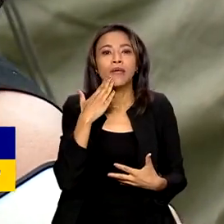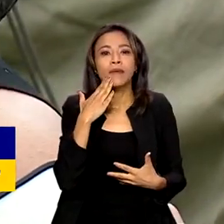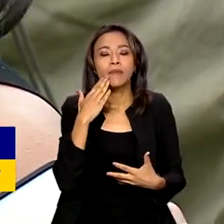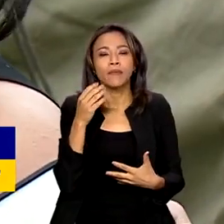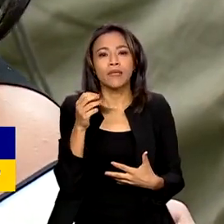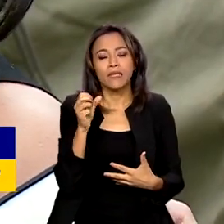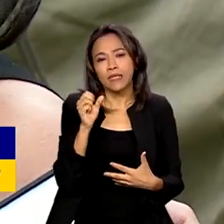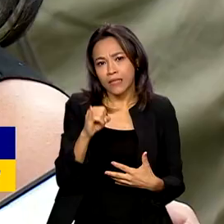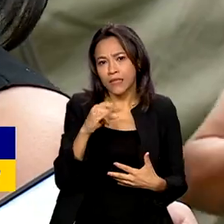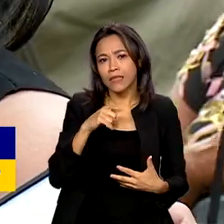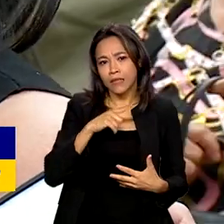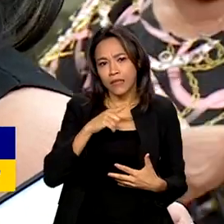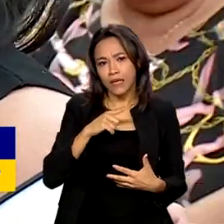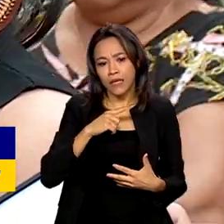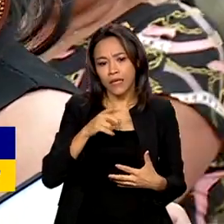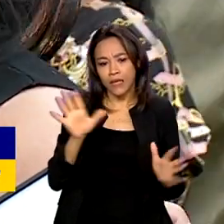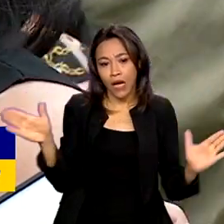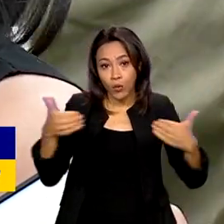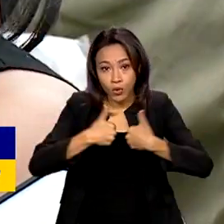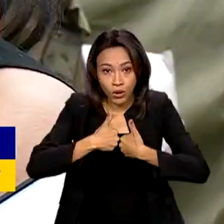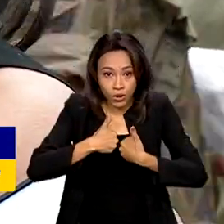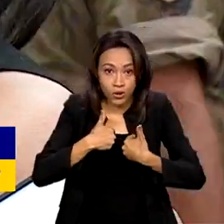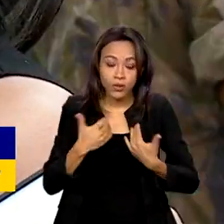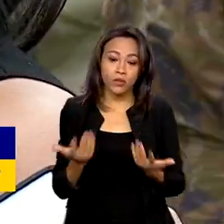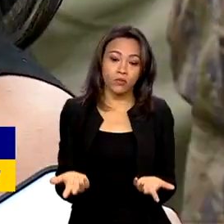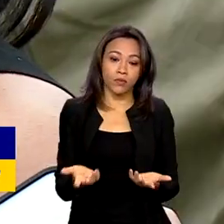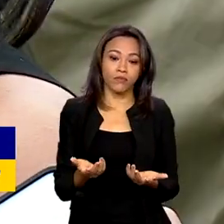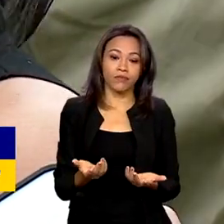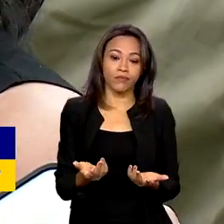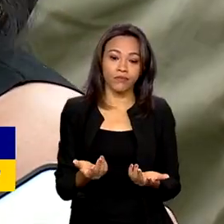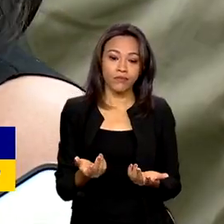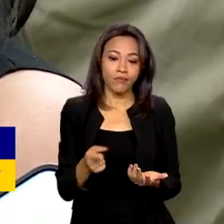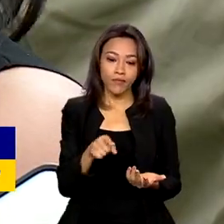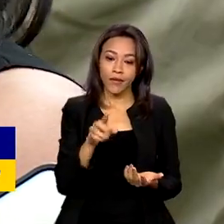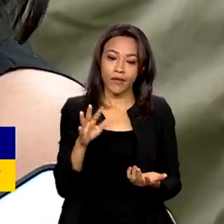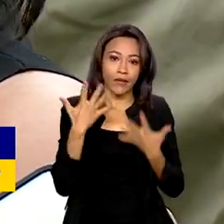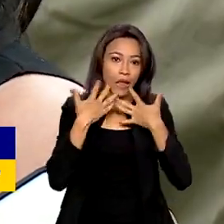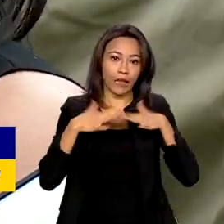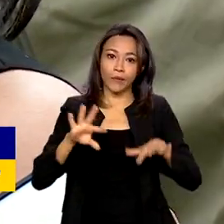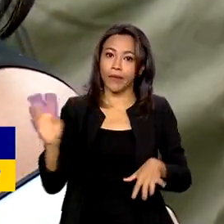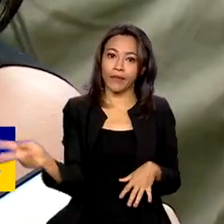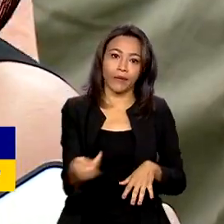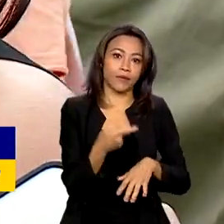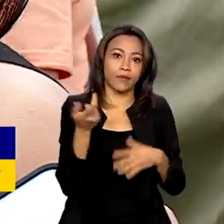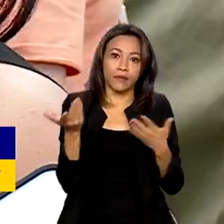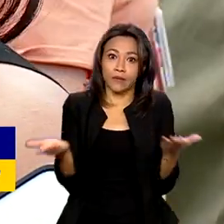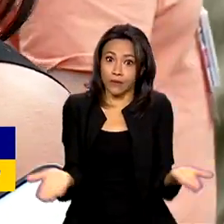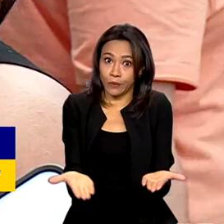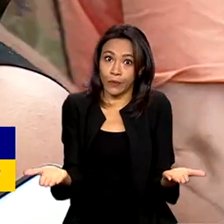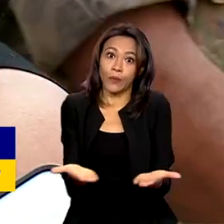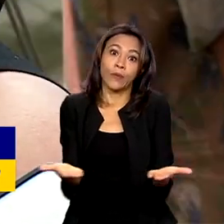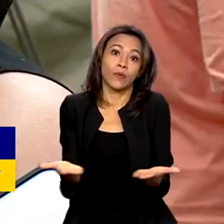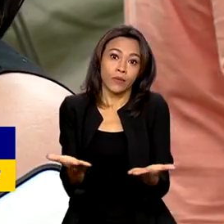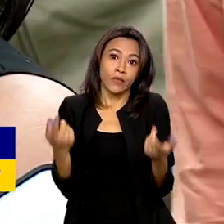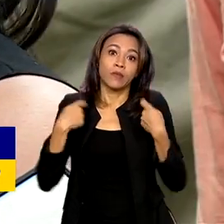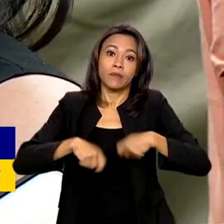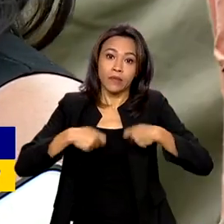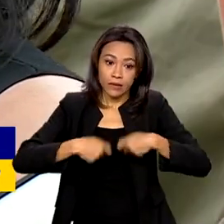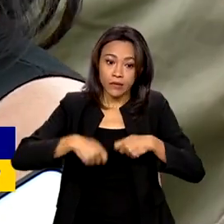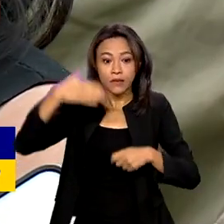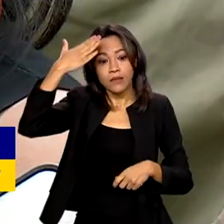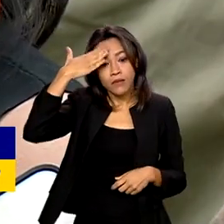se tem um nível de autismo, que é hoje uma naturalidade no meio da nossa sociedade, e a gente precisa,